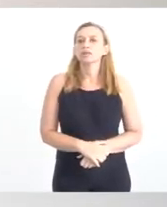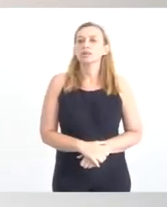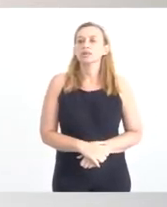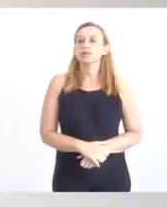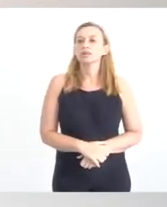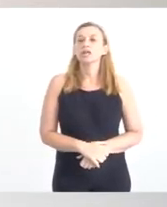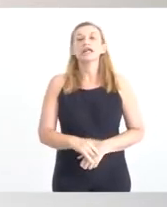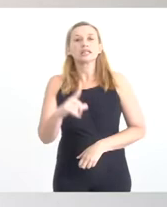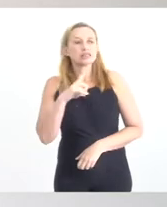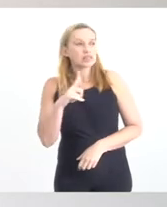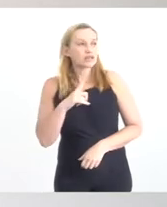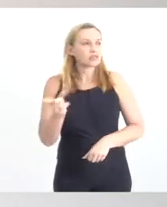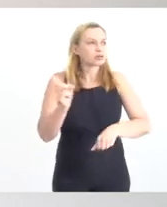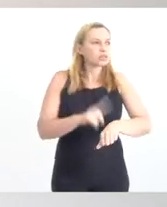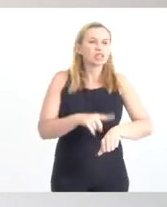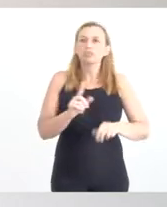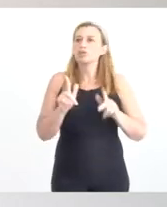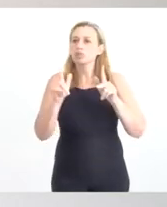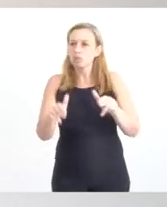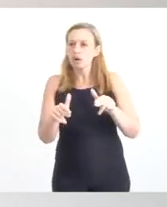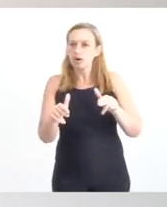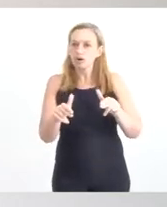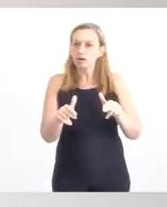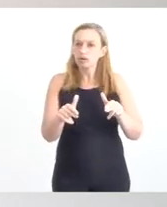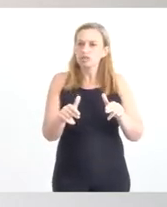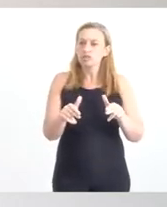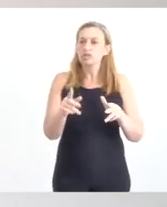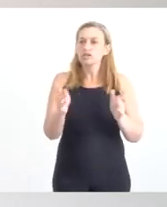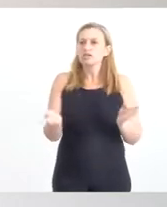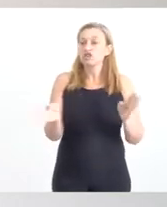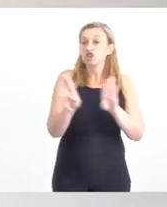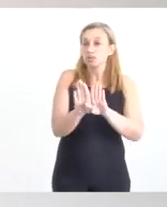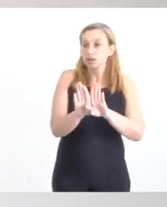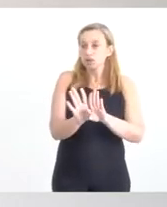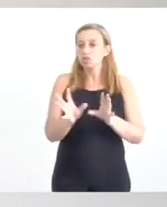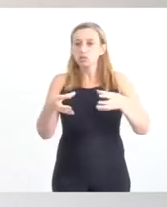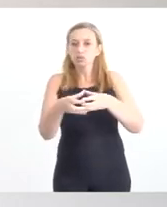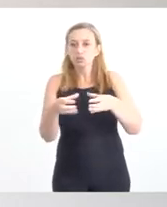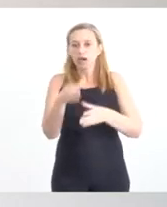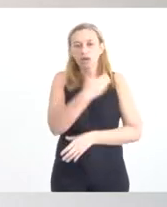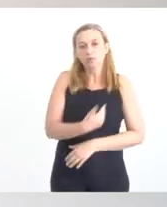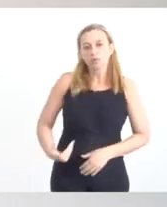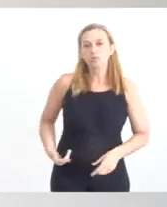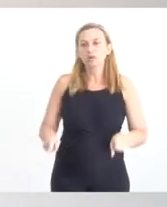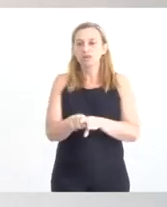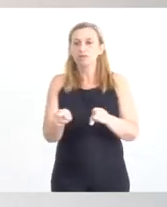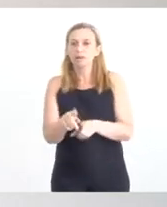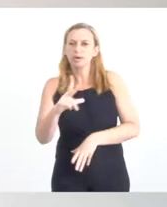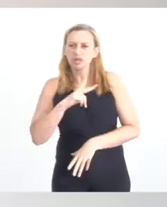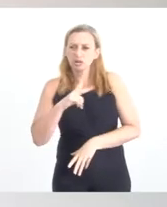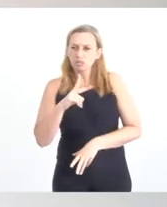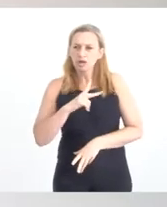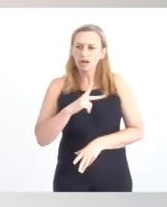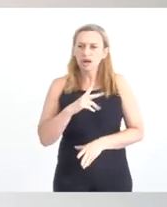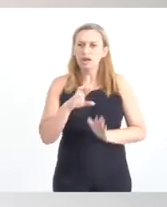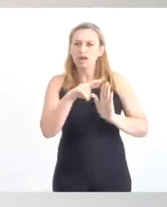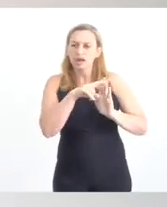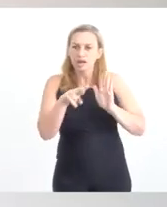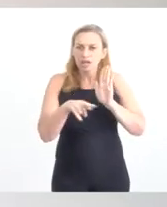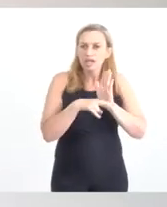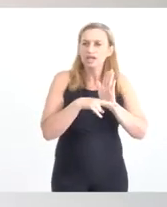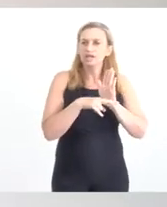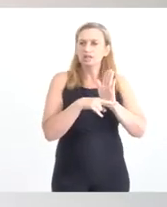o ouvir ao mesmo tempo um fechamento dos órgãos públicos e privados como medida Sanitária de contenção do